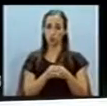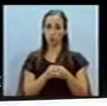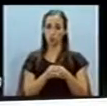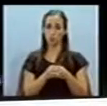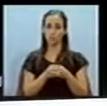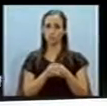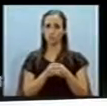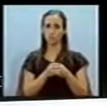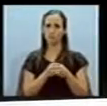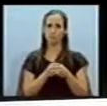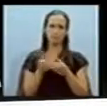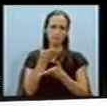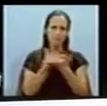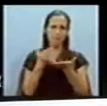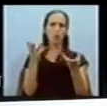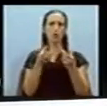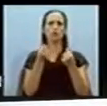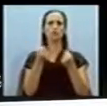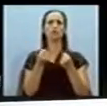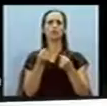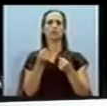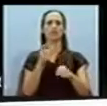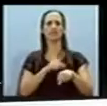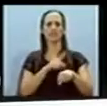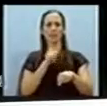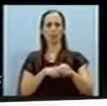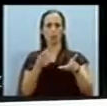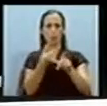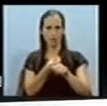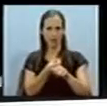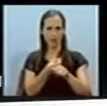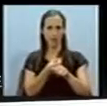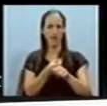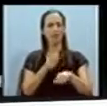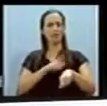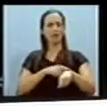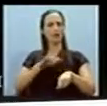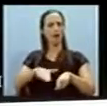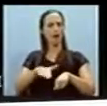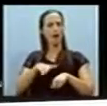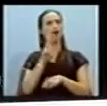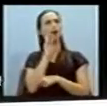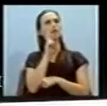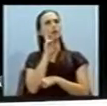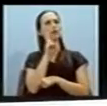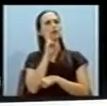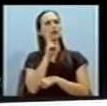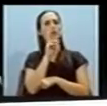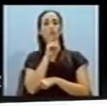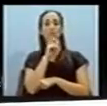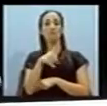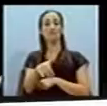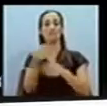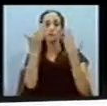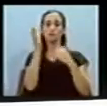crowdfunding e conseguiu comprar tempo num observatório para analisar durante muito mais tempo esta estrela. Portanto, muito provavelmente vamos ter mais notícias